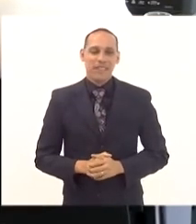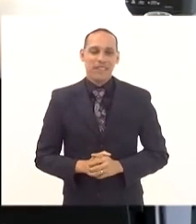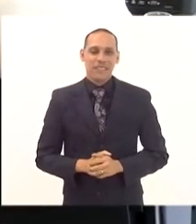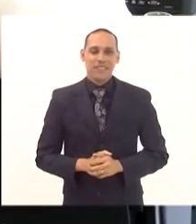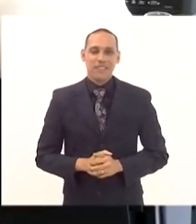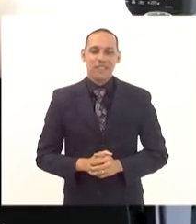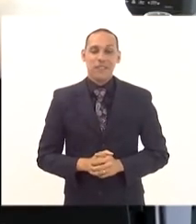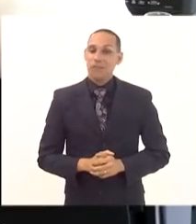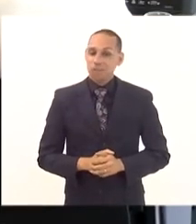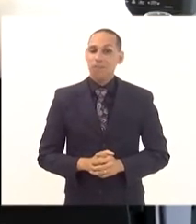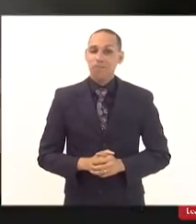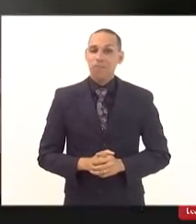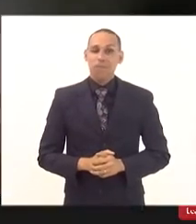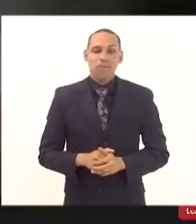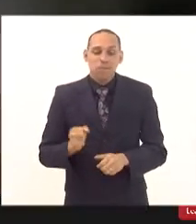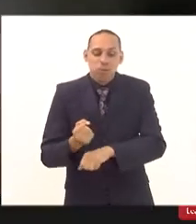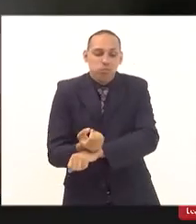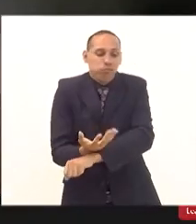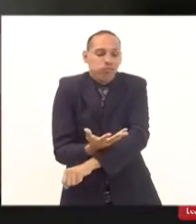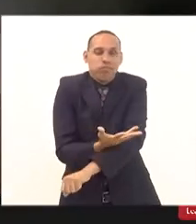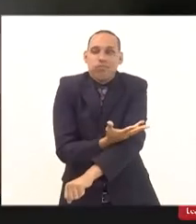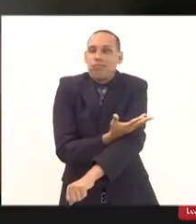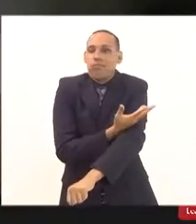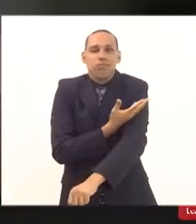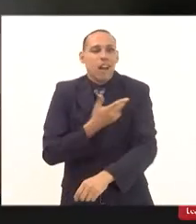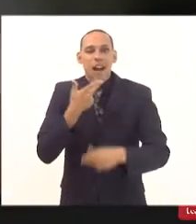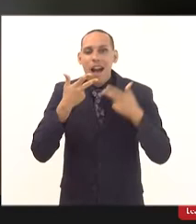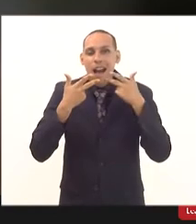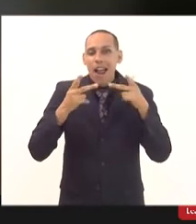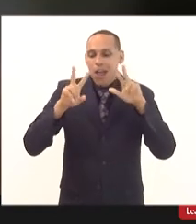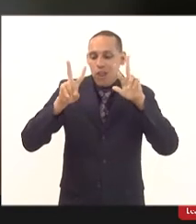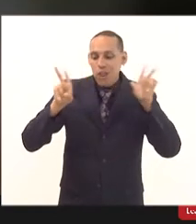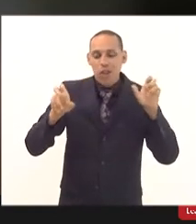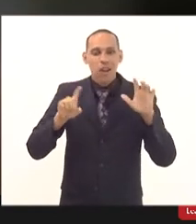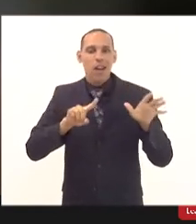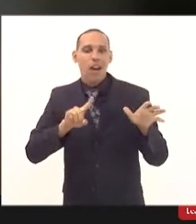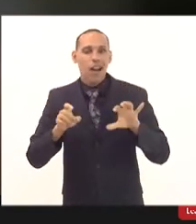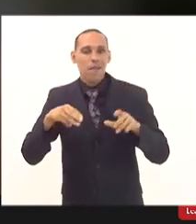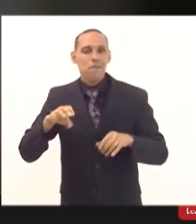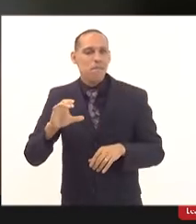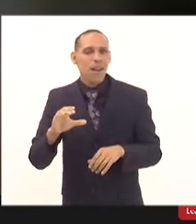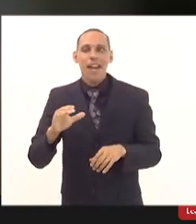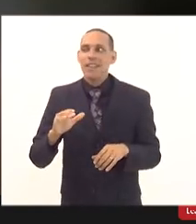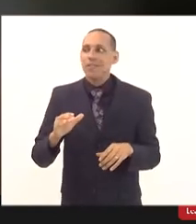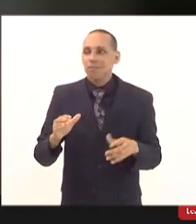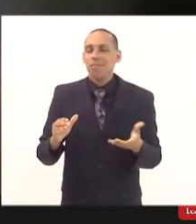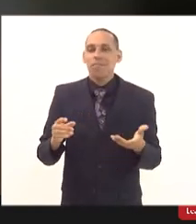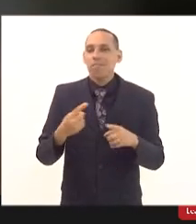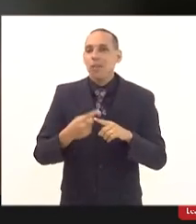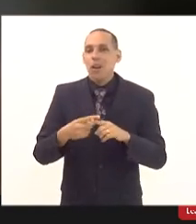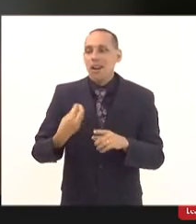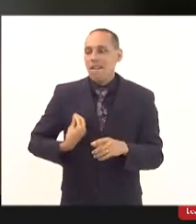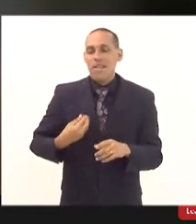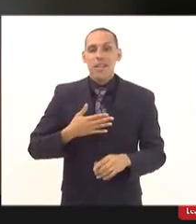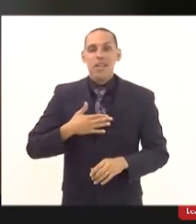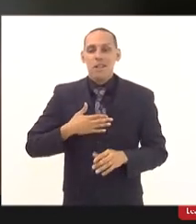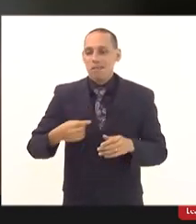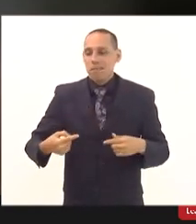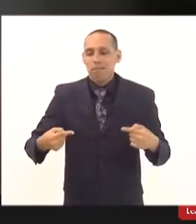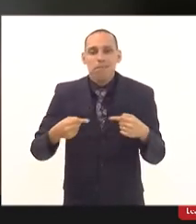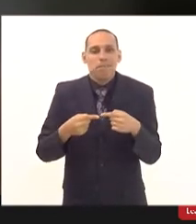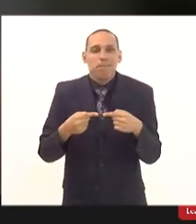e é muito emocionante poder falar da Rádio Net que faz parte da história da minha vida e da Rádio Nacional